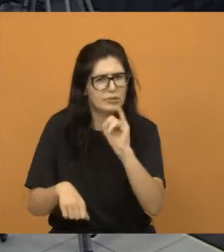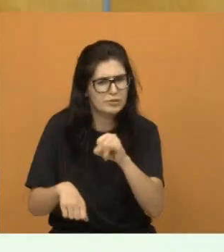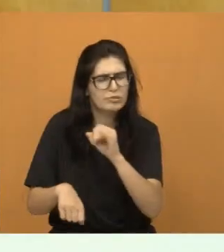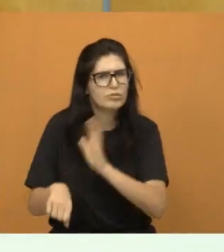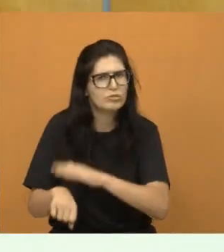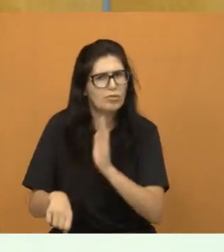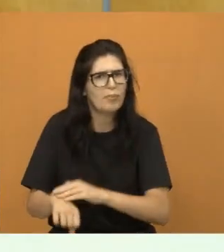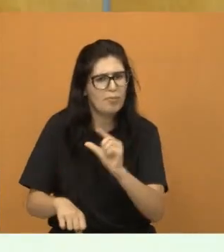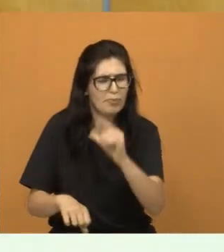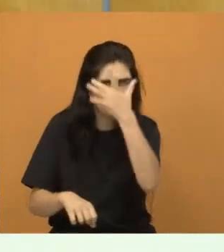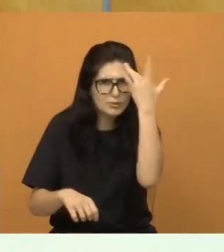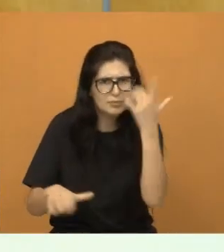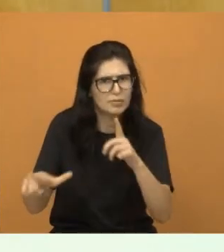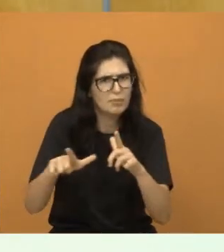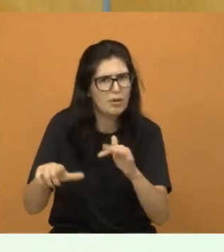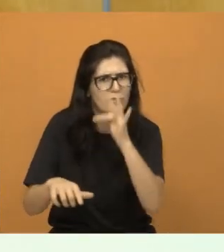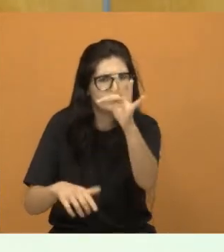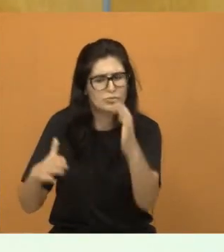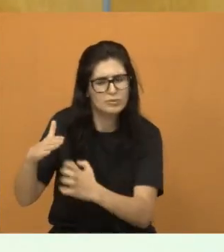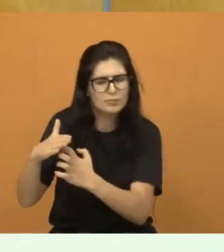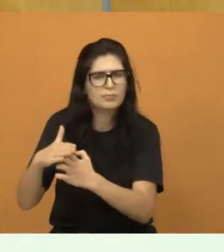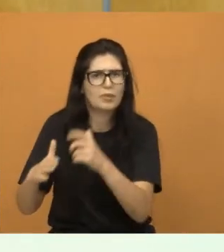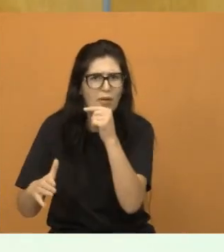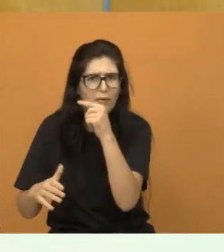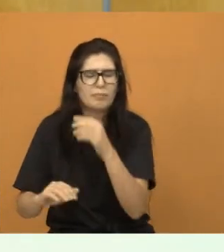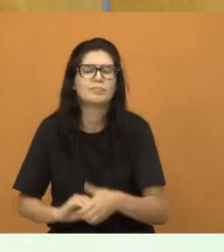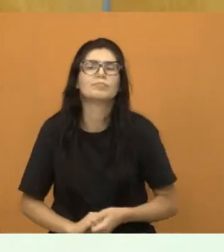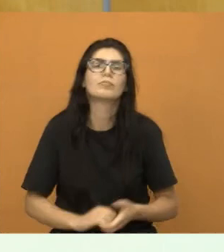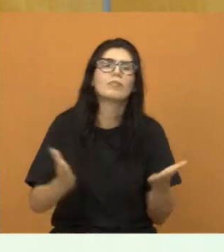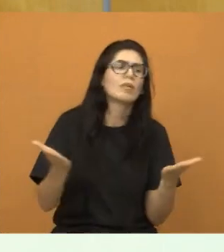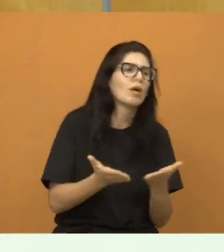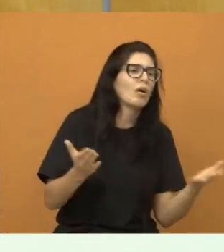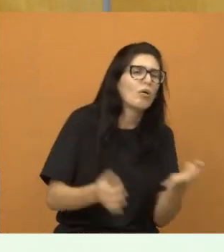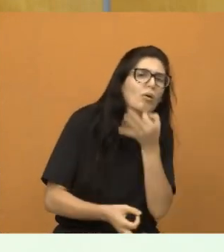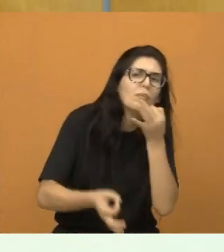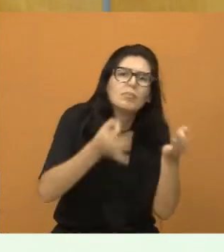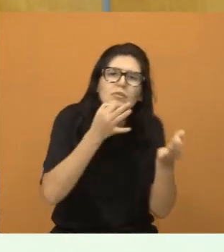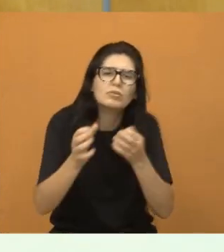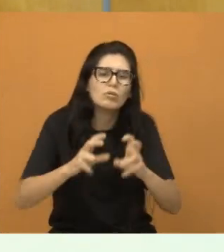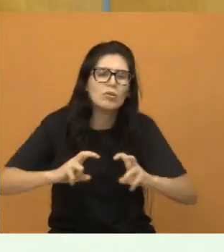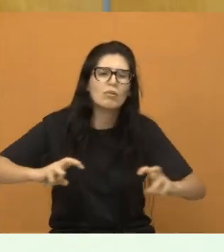Passaremos, então, nesse momento, à fase do uso da tribuna livre, no qual